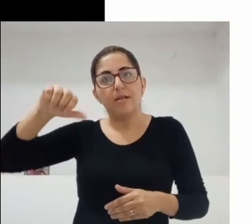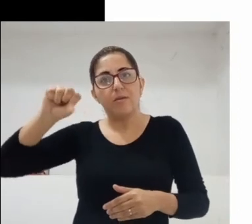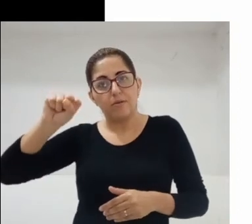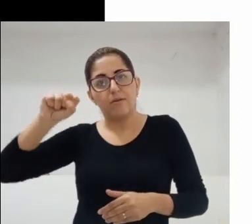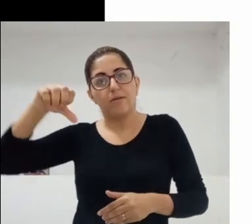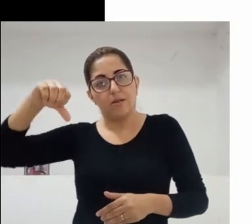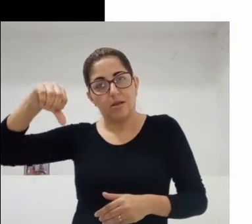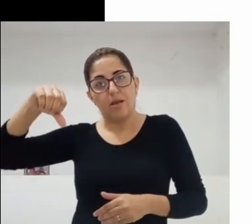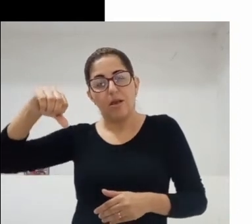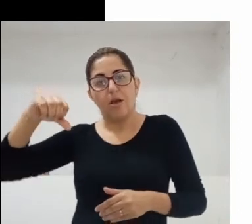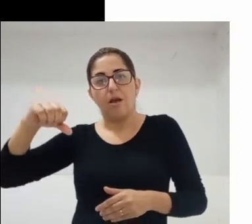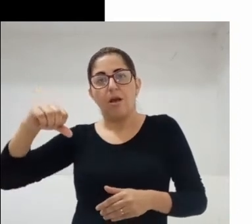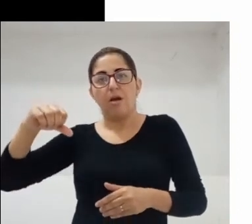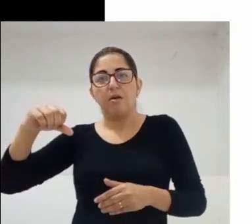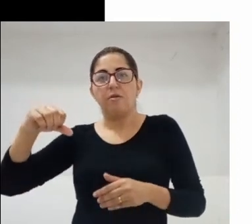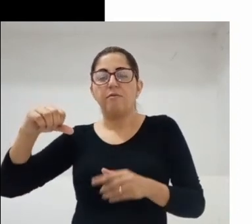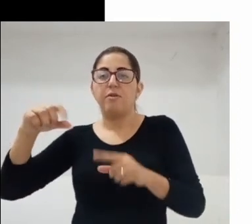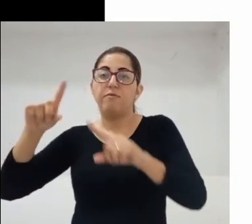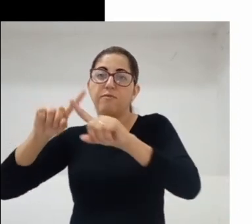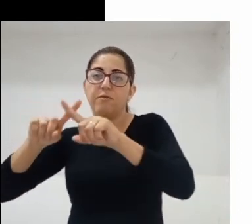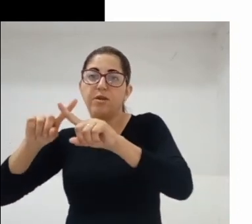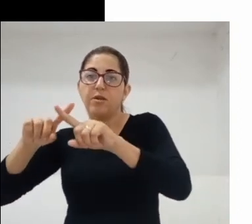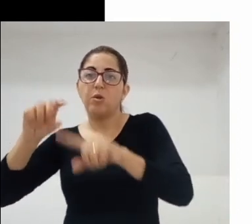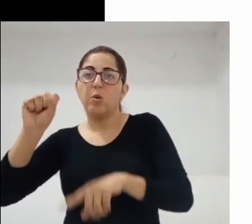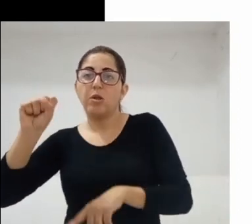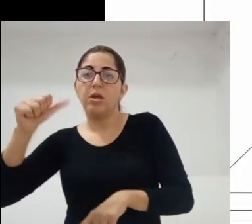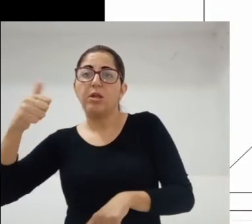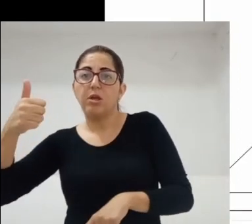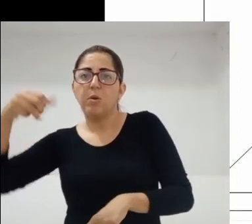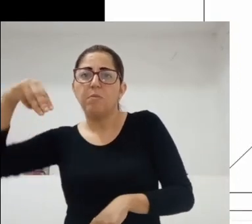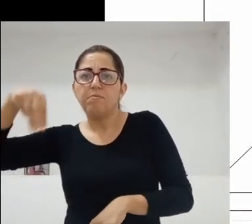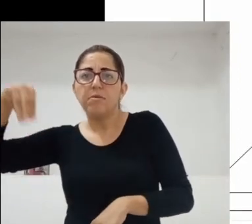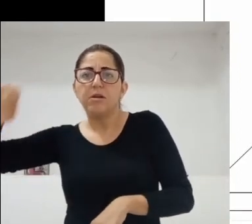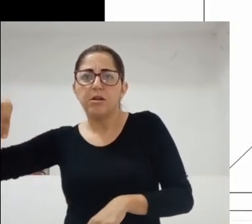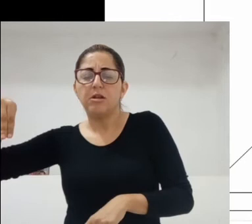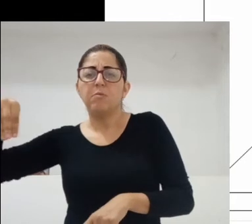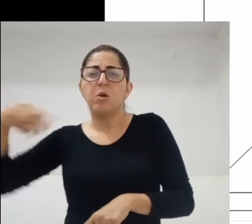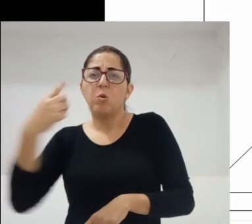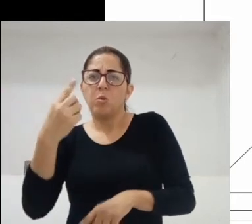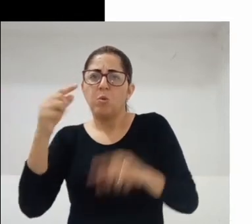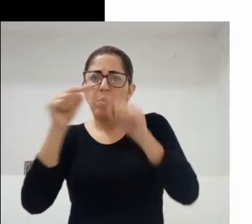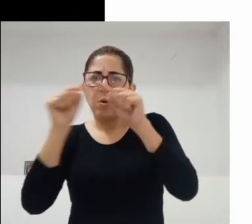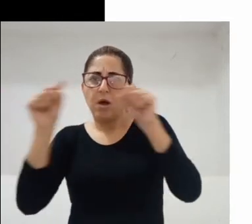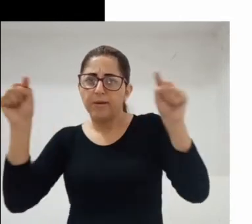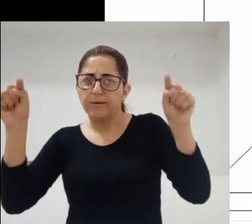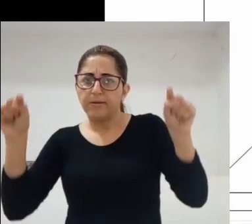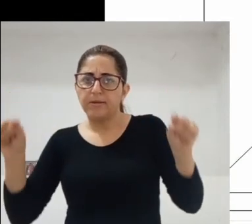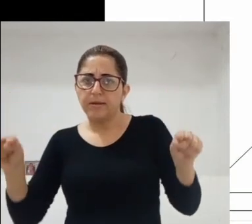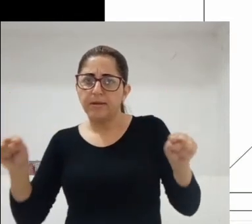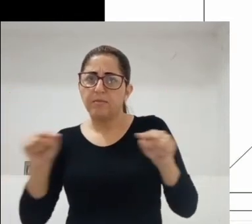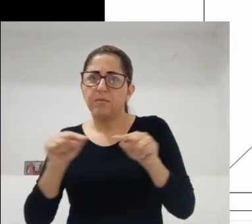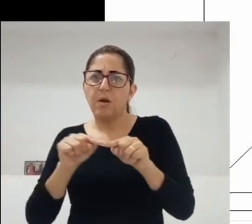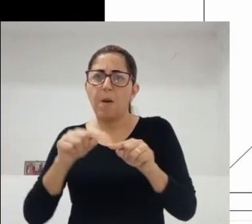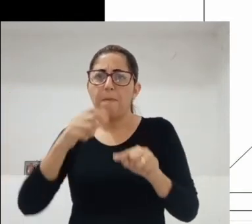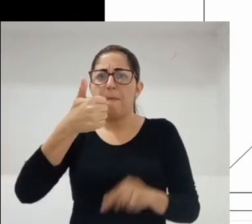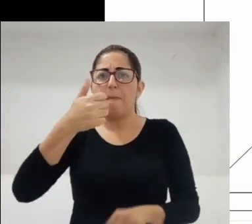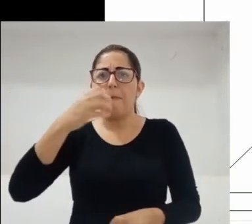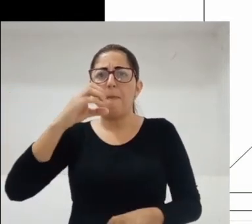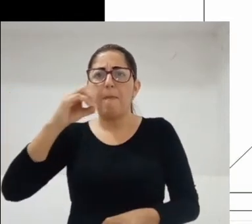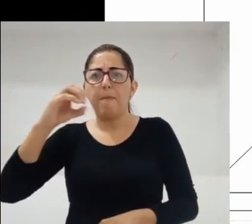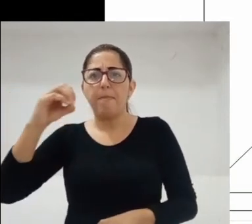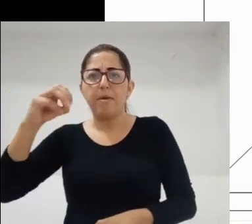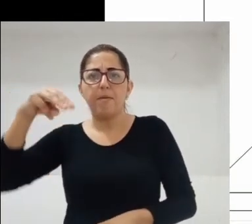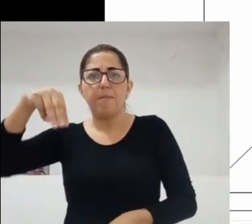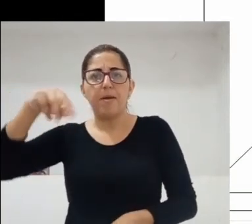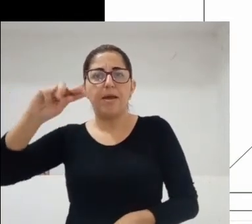1189 por 841 milímetros, que dá exatamente um retângulo de área de 1 metro quadrado, né? Que